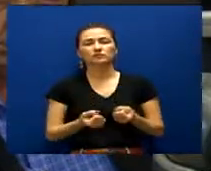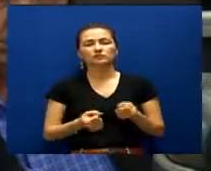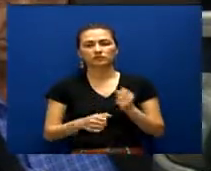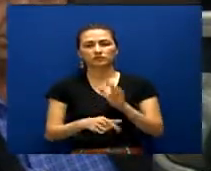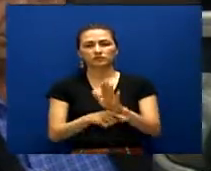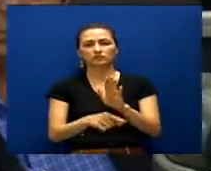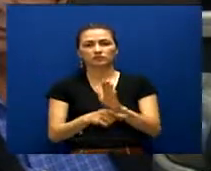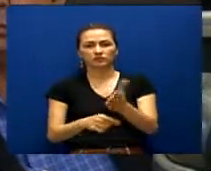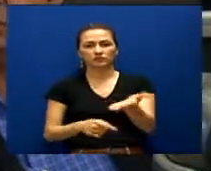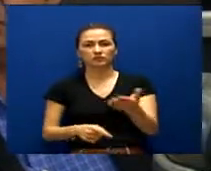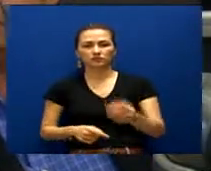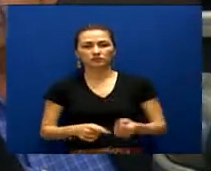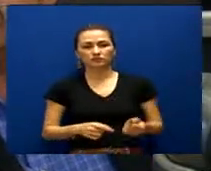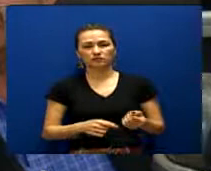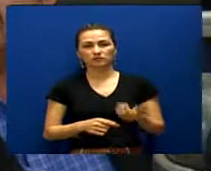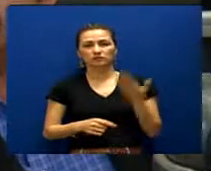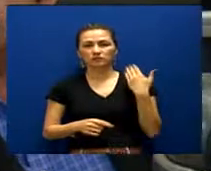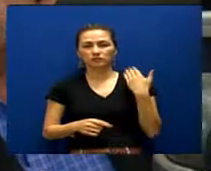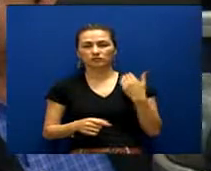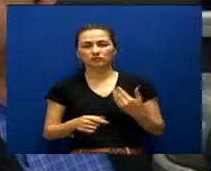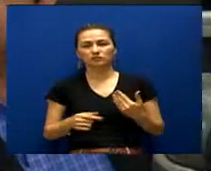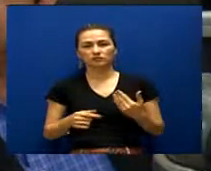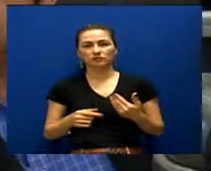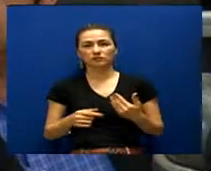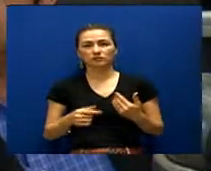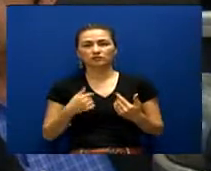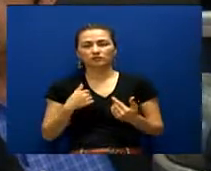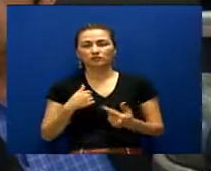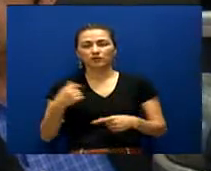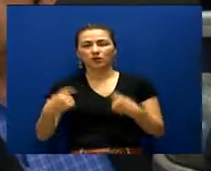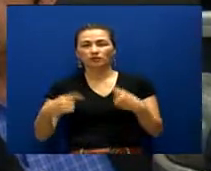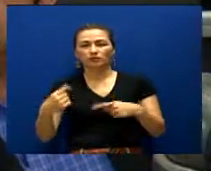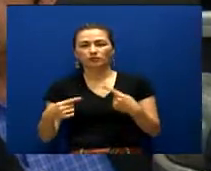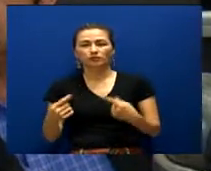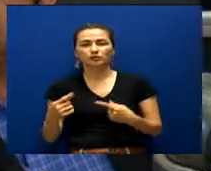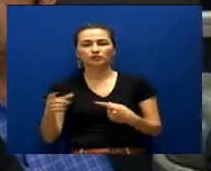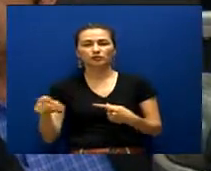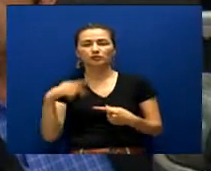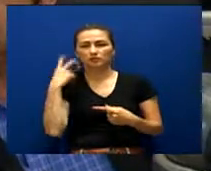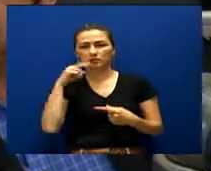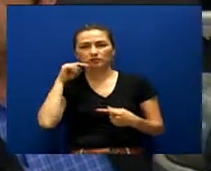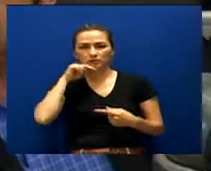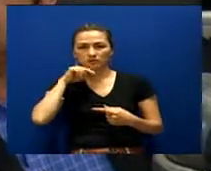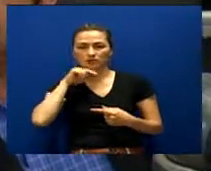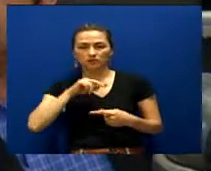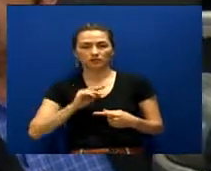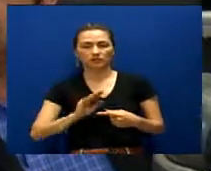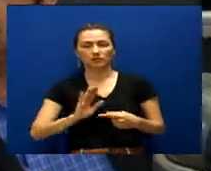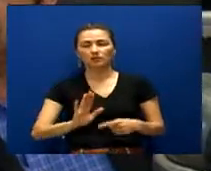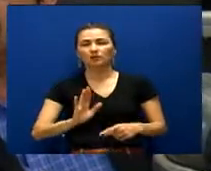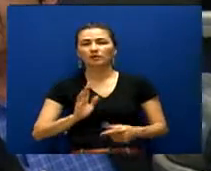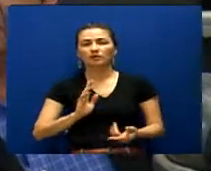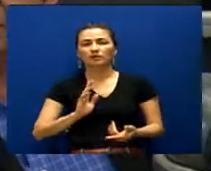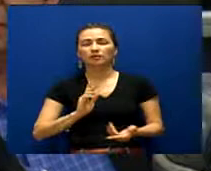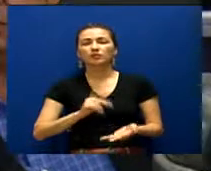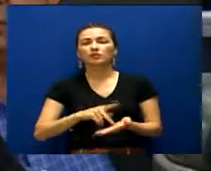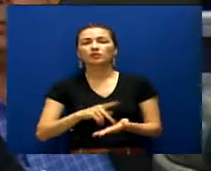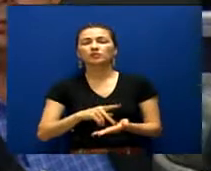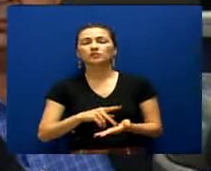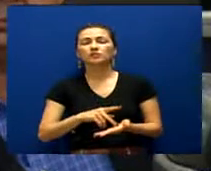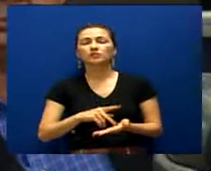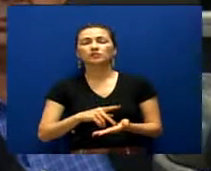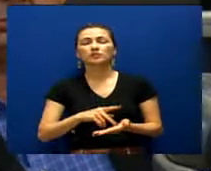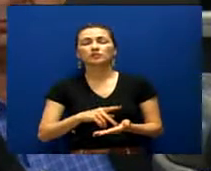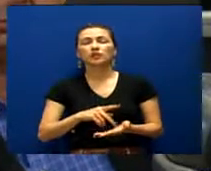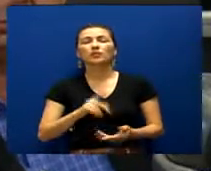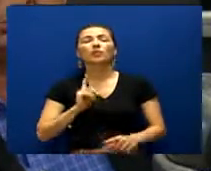vereador Anselmo, mas é por uma outra vítima que acaba que também não está dentro desse contexto, mas também